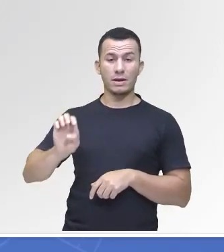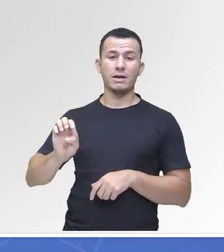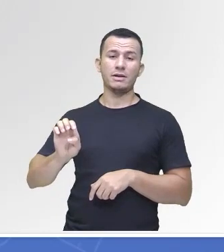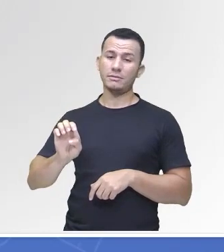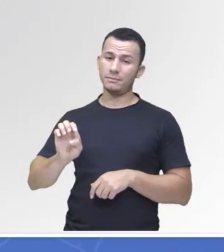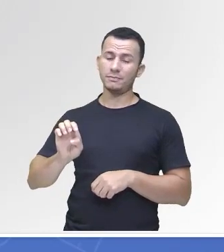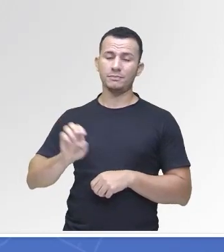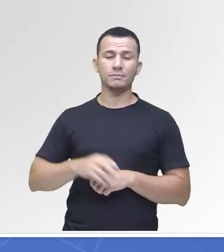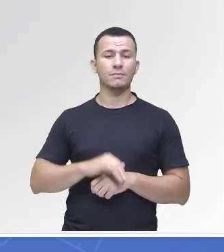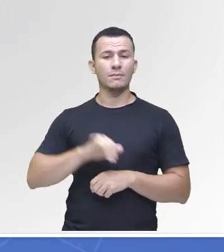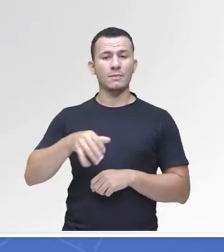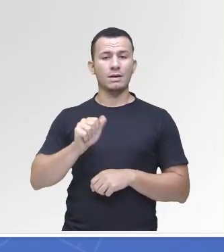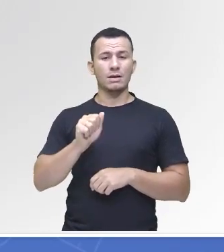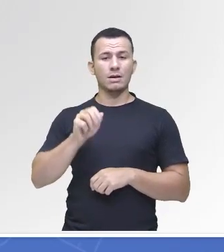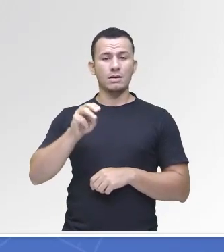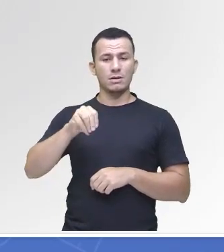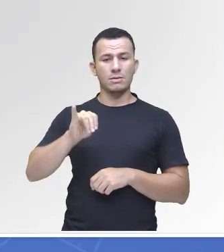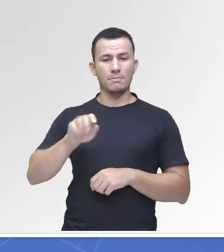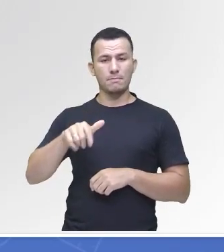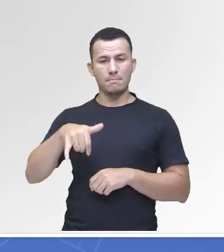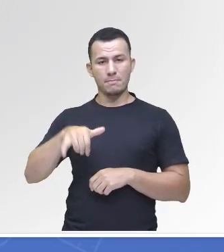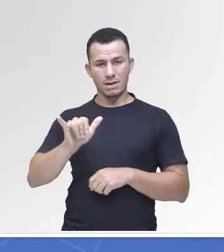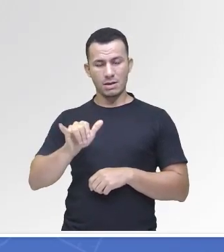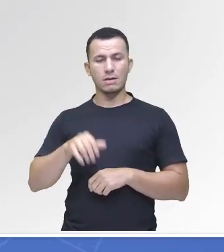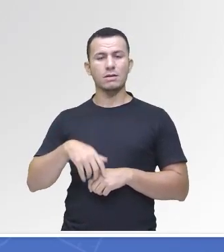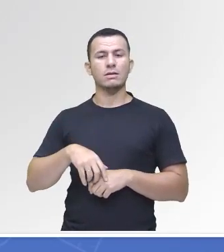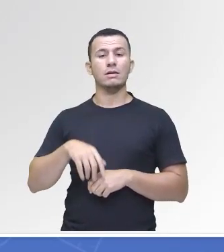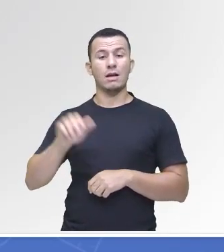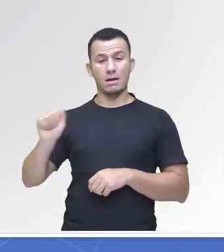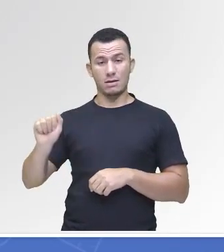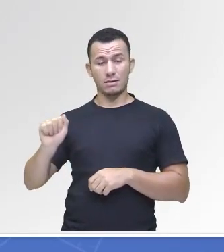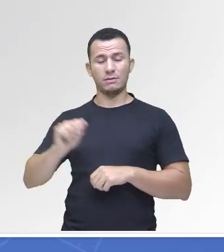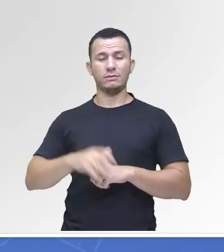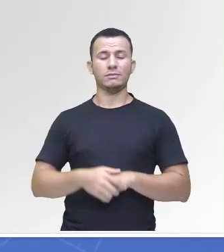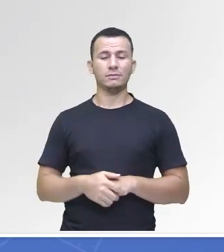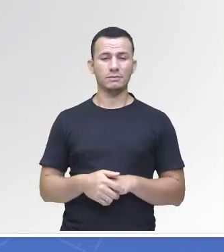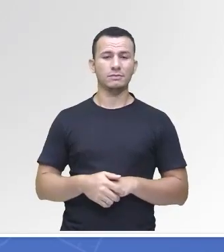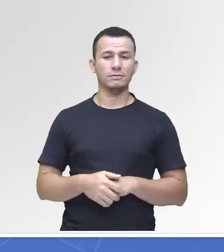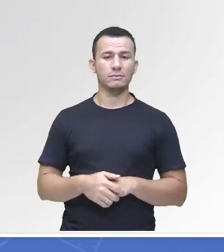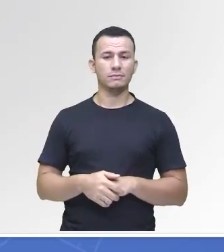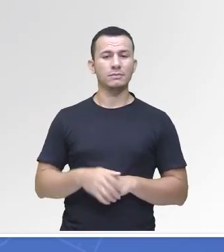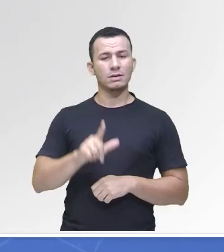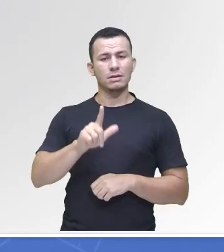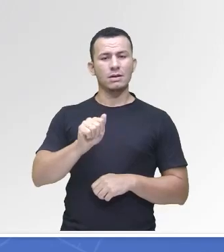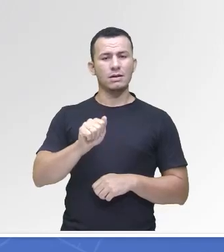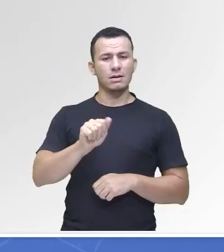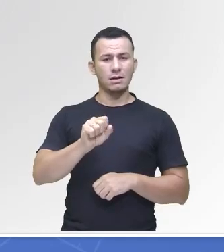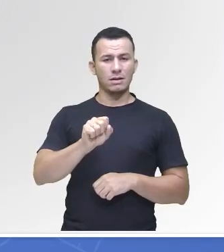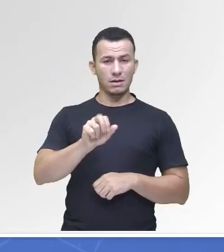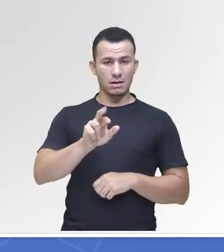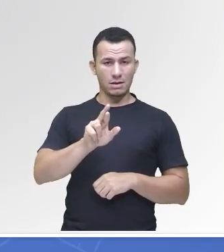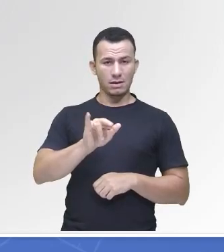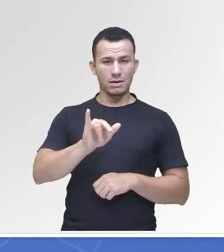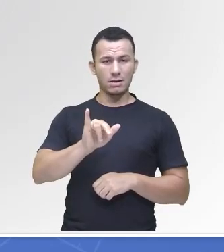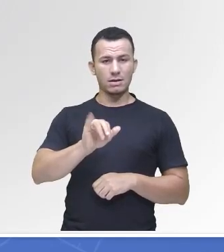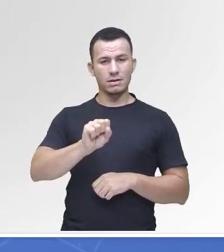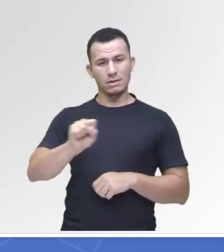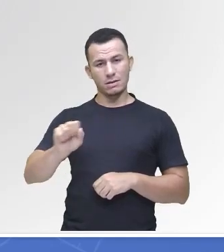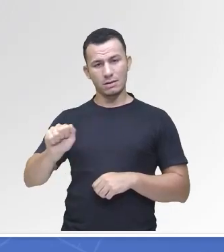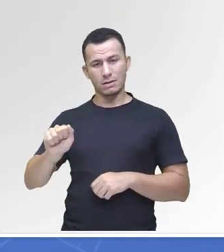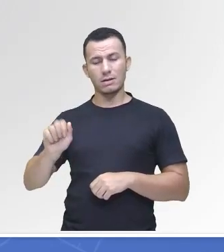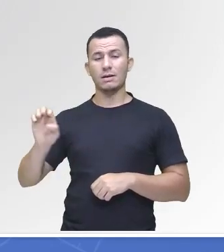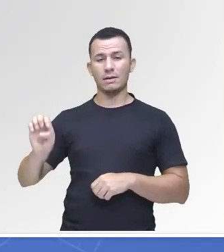E. Jamile, que marcou a A, né? Vamos observar aqui a Larissa, marcou a E.